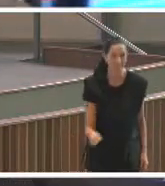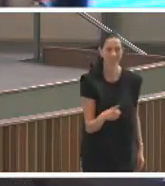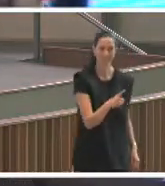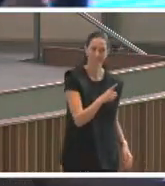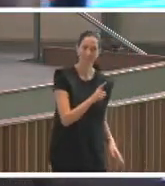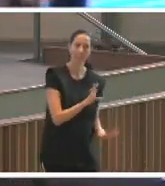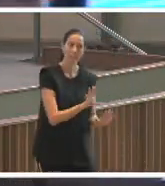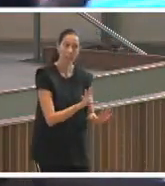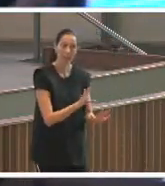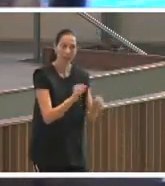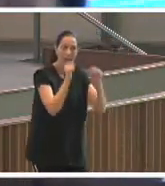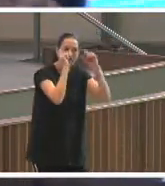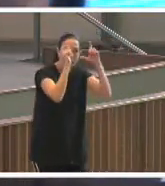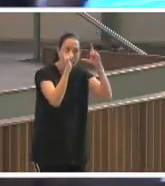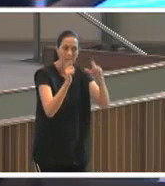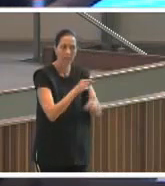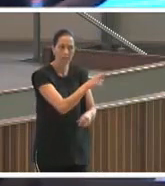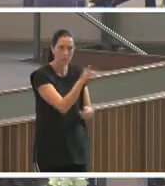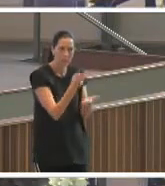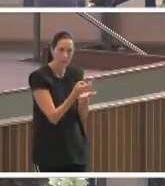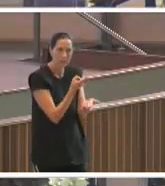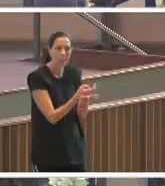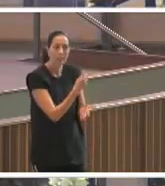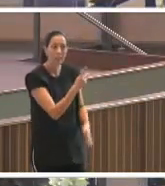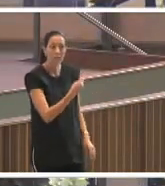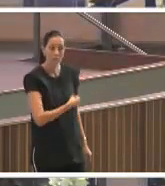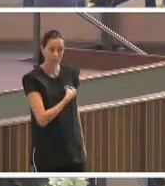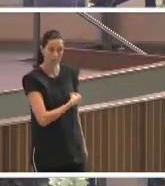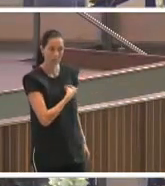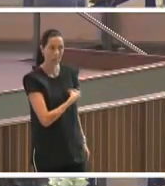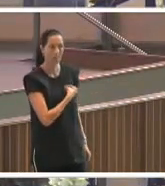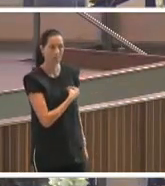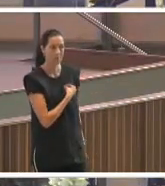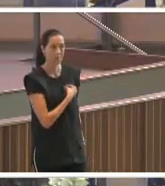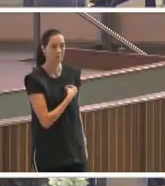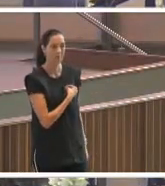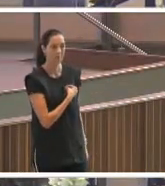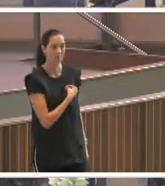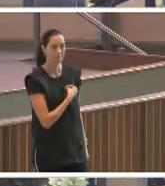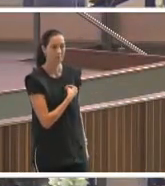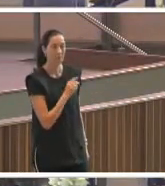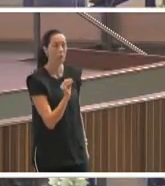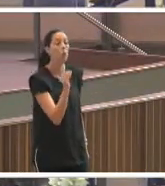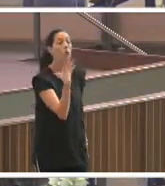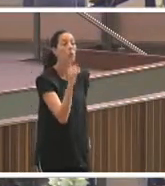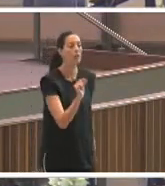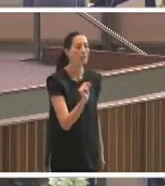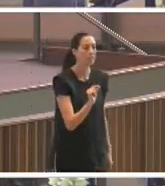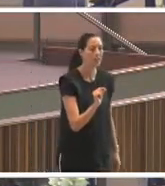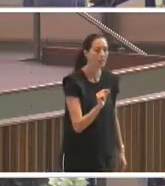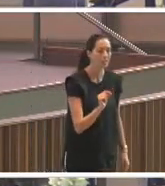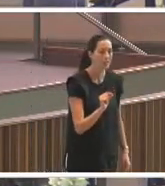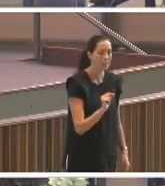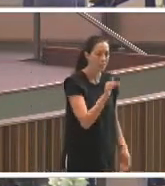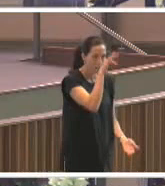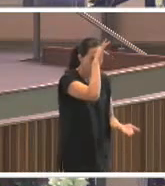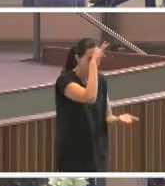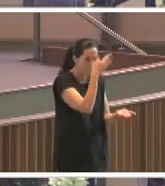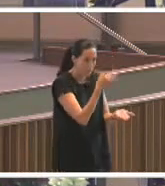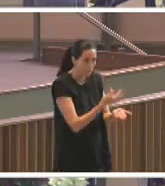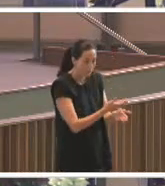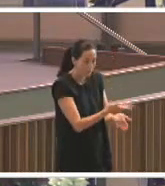Presta atenção, caem na fé. Porque não aprenderam esse princípio de autoridade